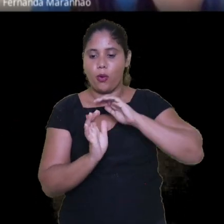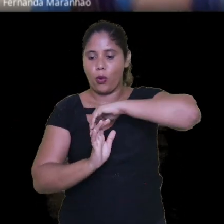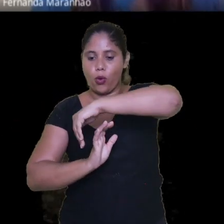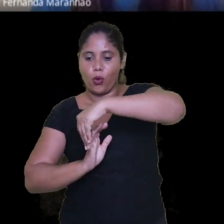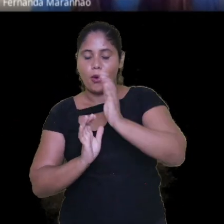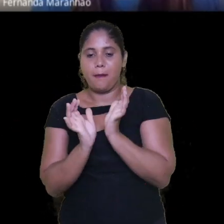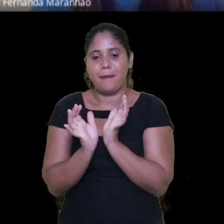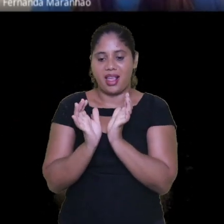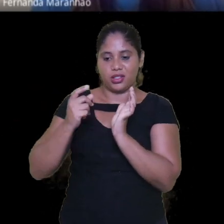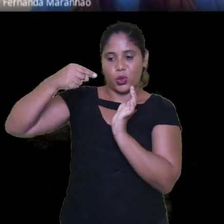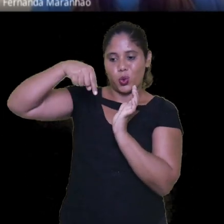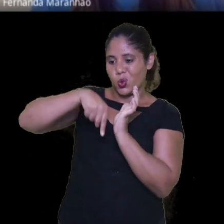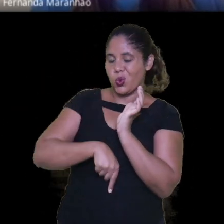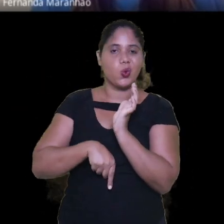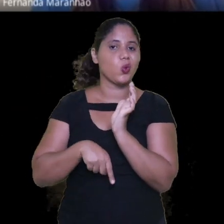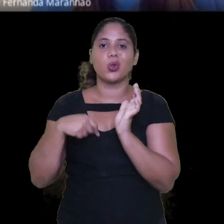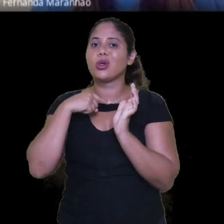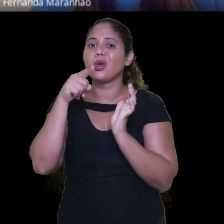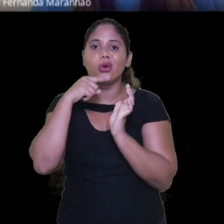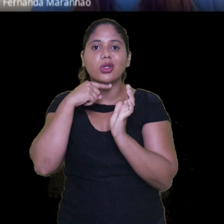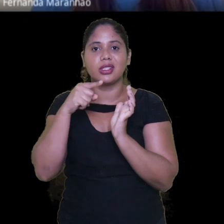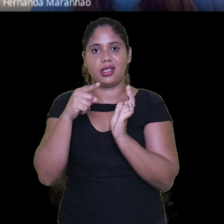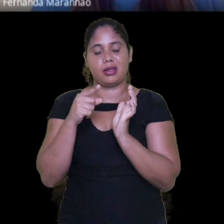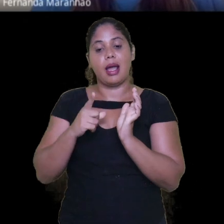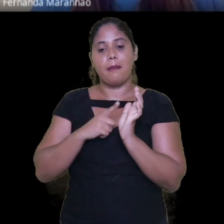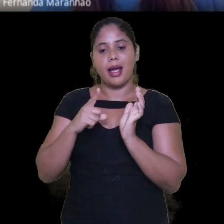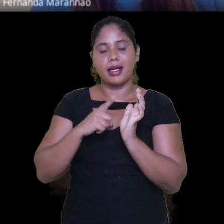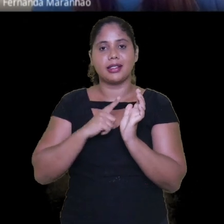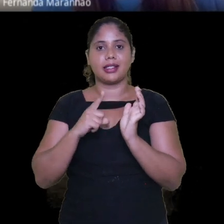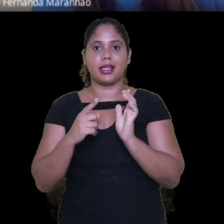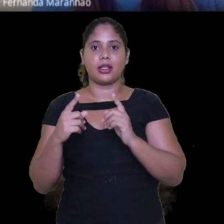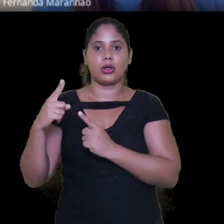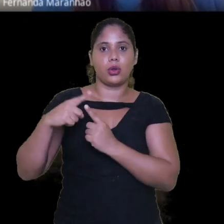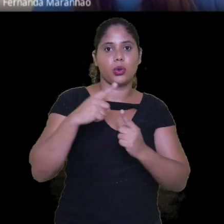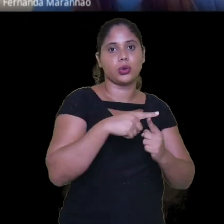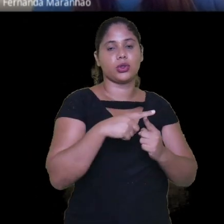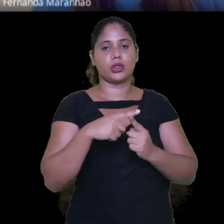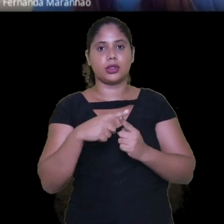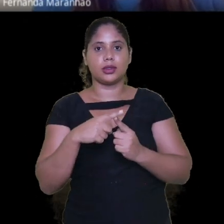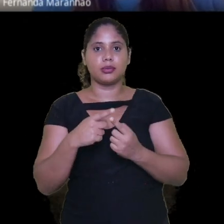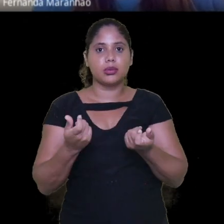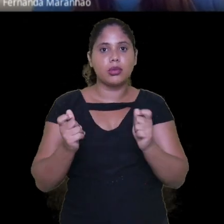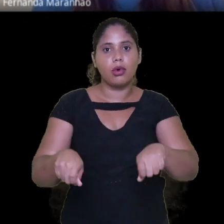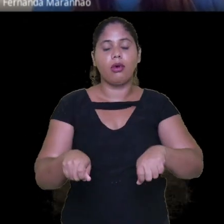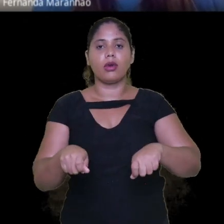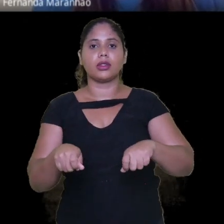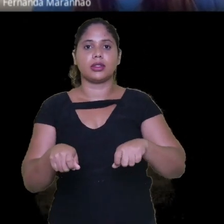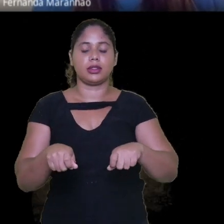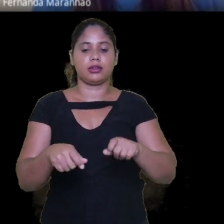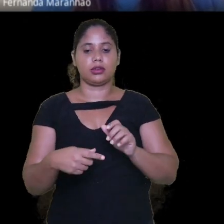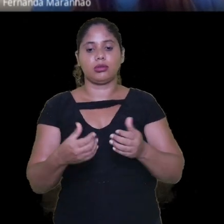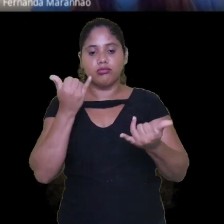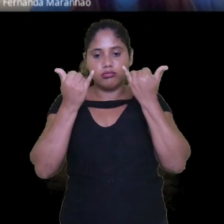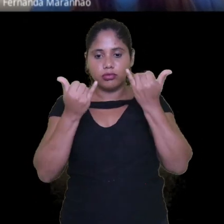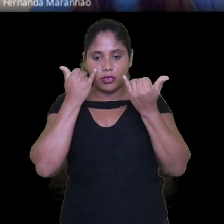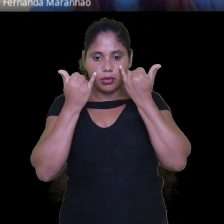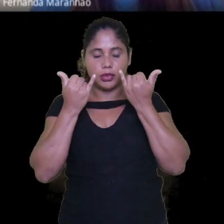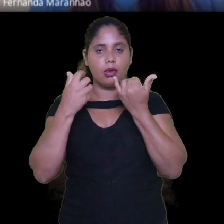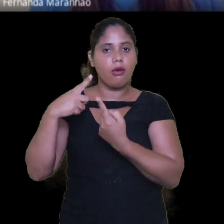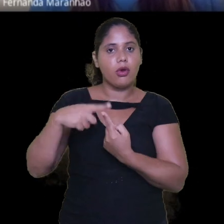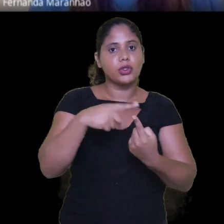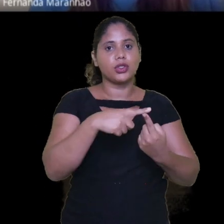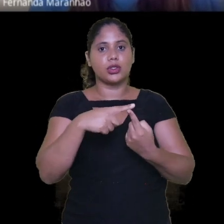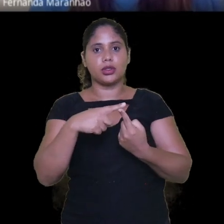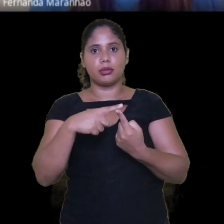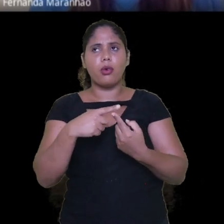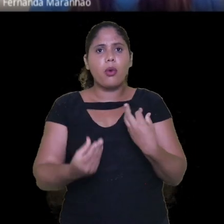as possibilidades de condições clínicas associadas às síndromes hipertensivas.